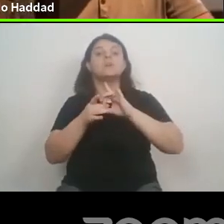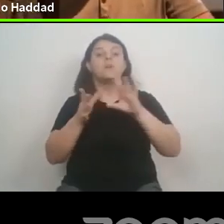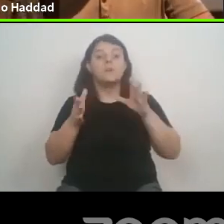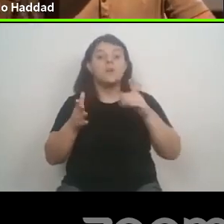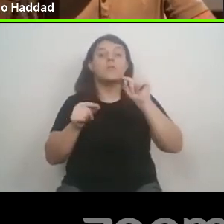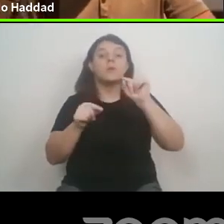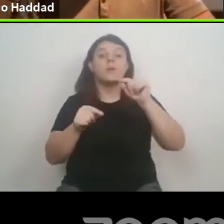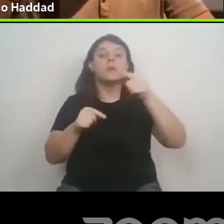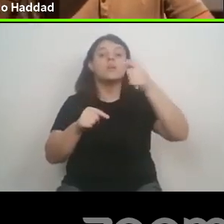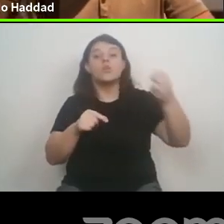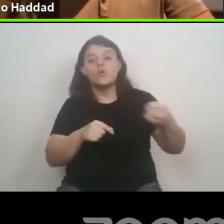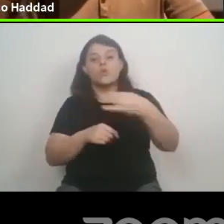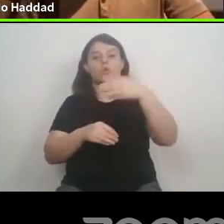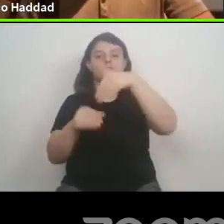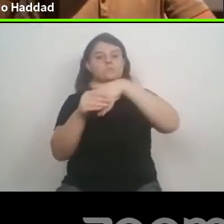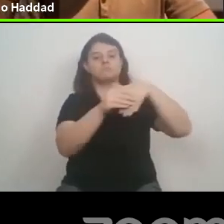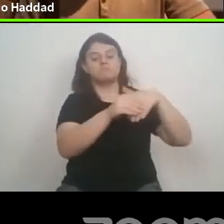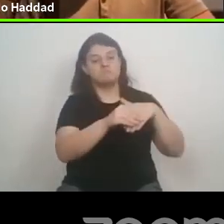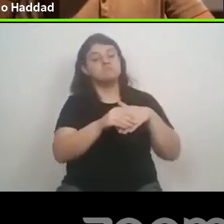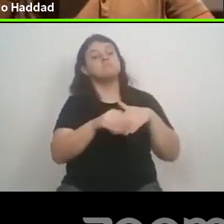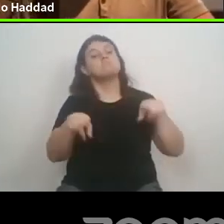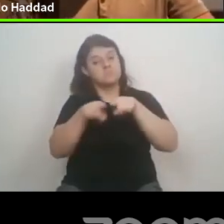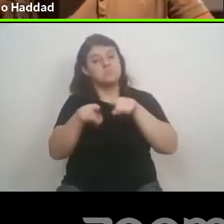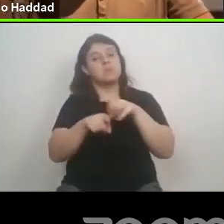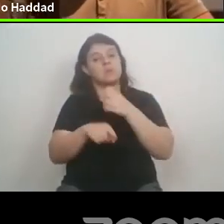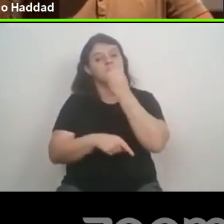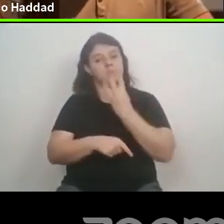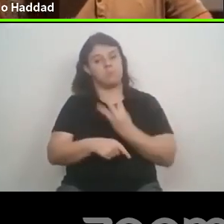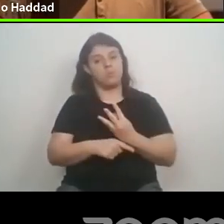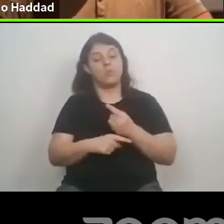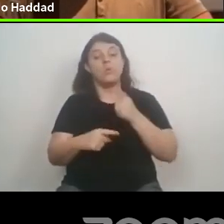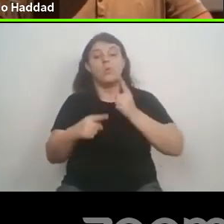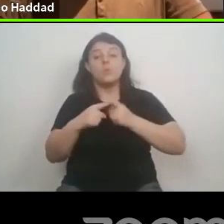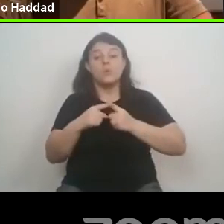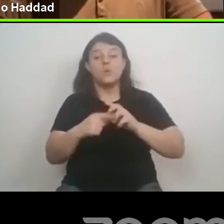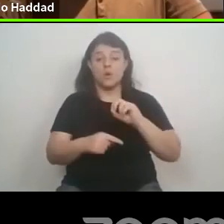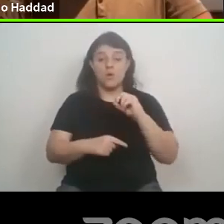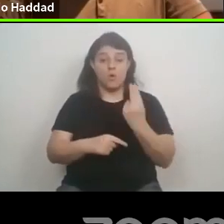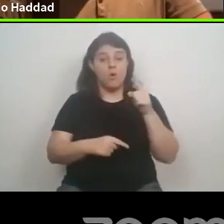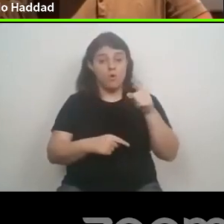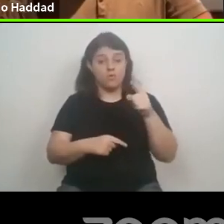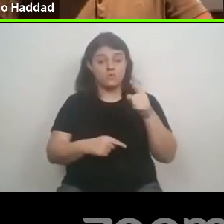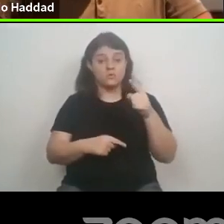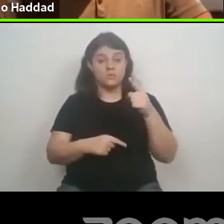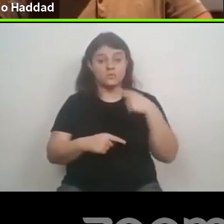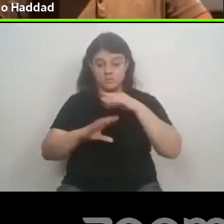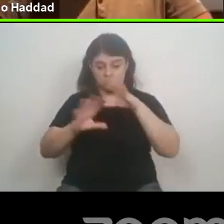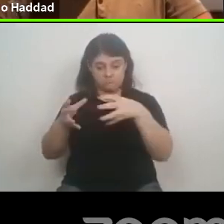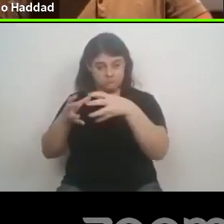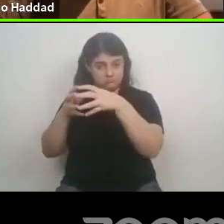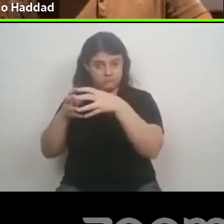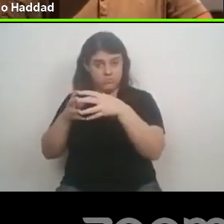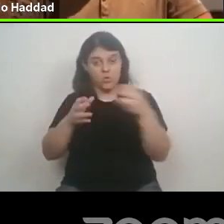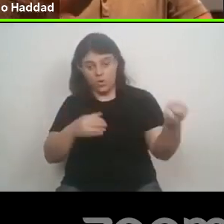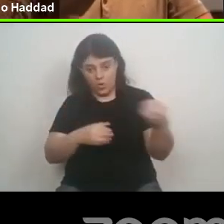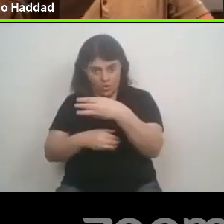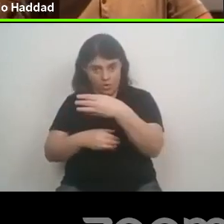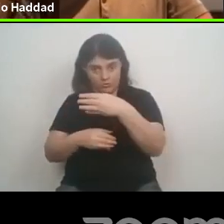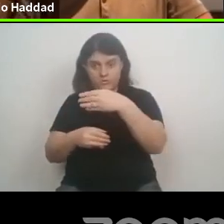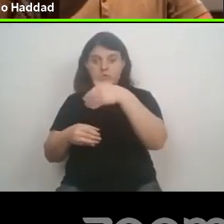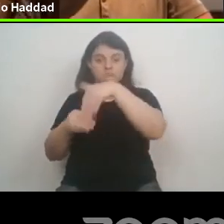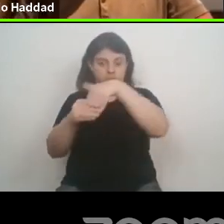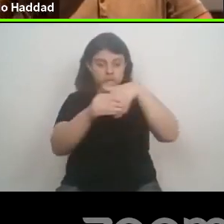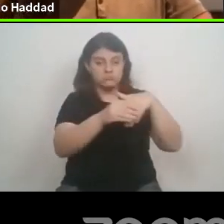eleições seria também muito benéfico, porque ou você tem a cassação da chapa com novas eleições